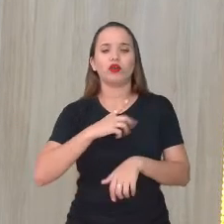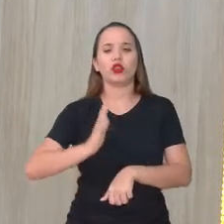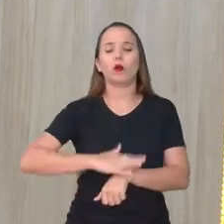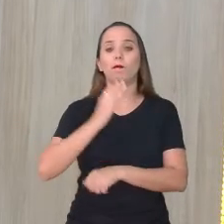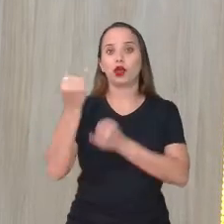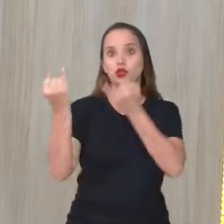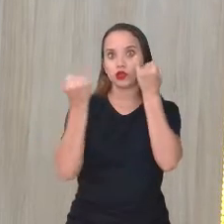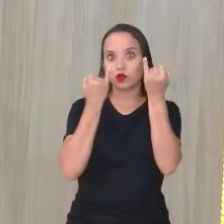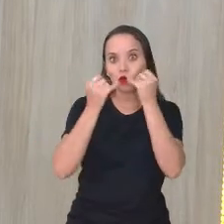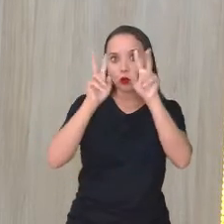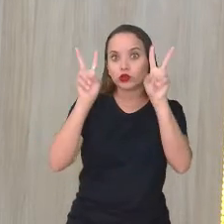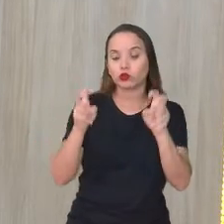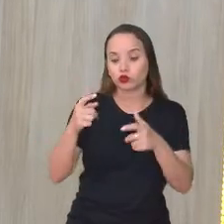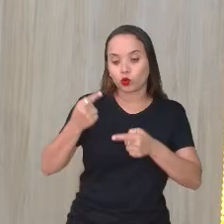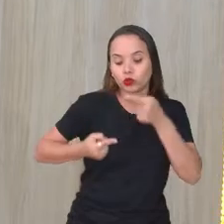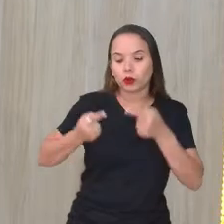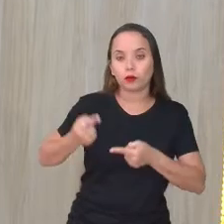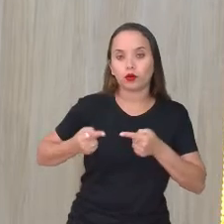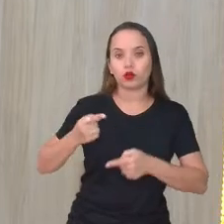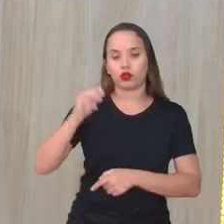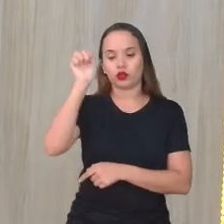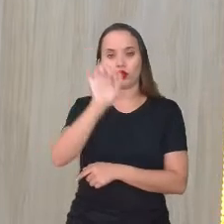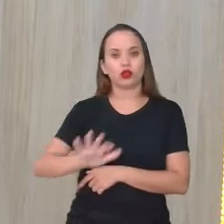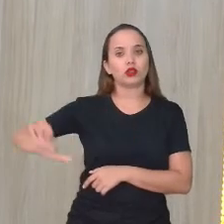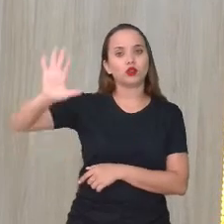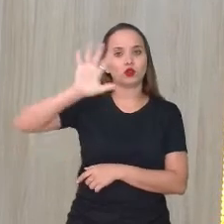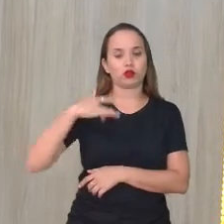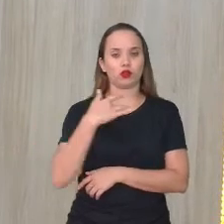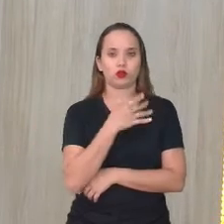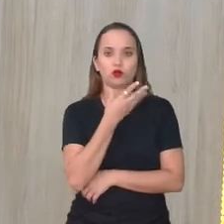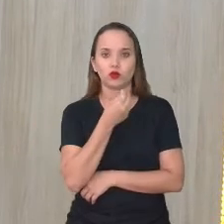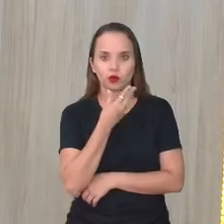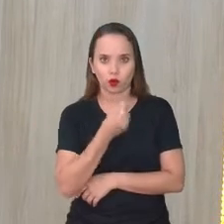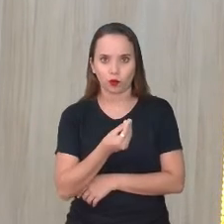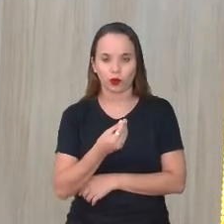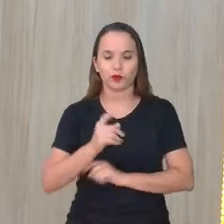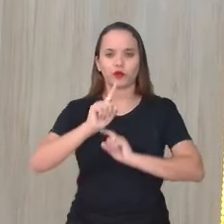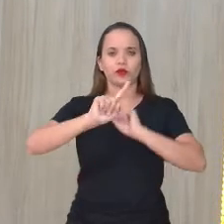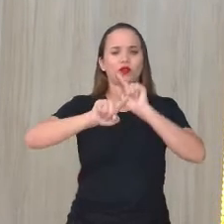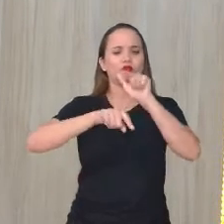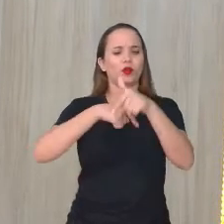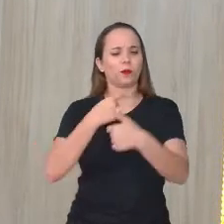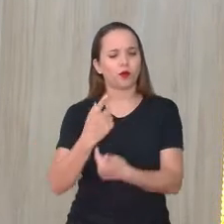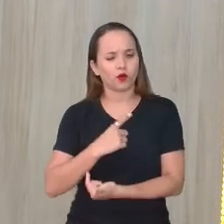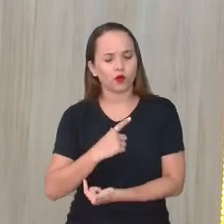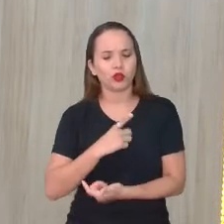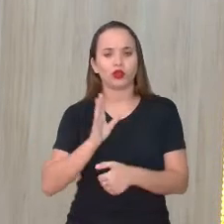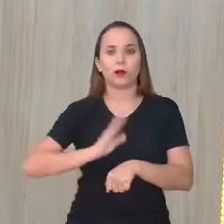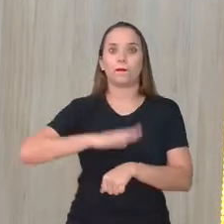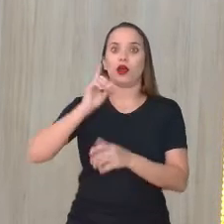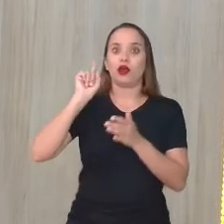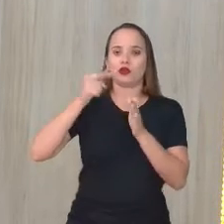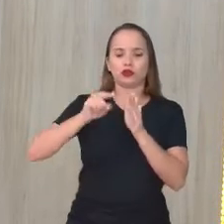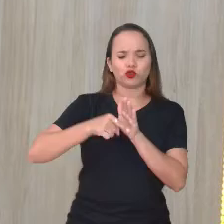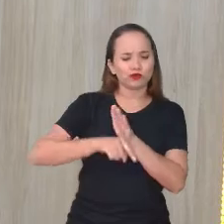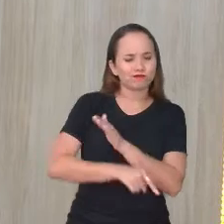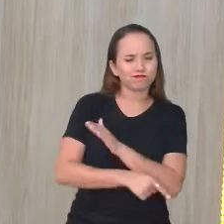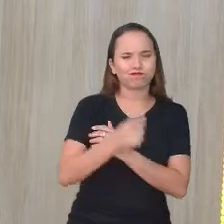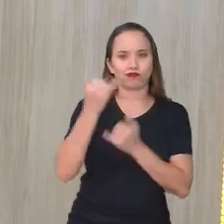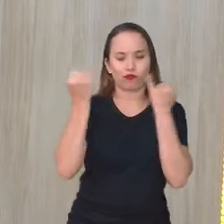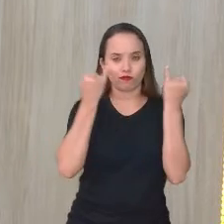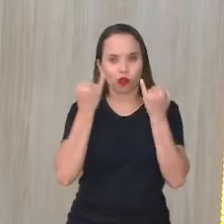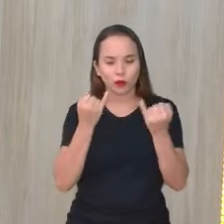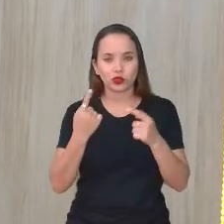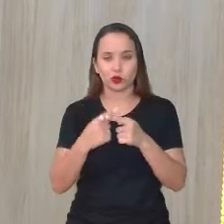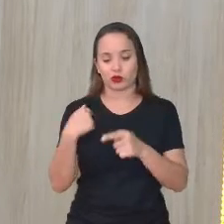dessa Política Nacional da Saúde do Homem. E aí, vocês, depois de terem informações mais profundas, porque a nossa aula ela é um